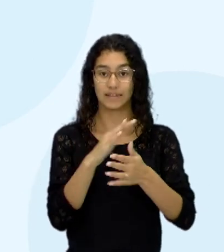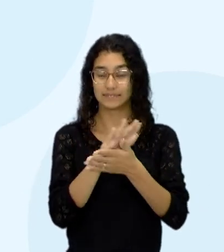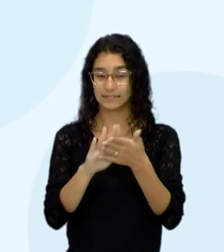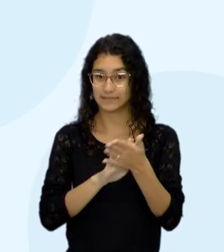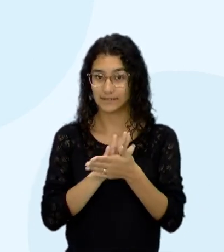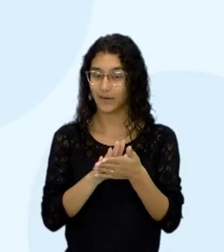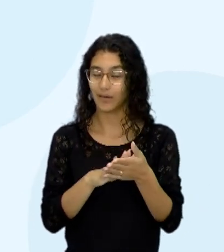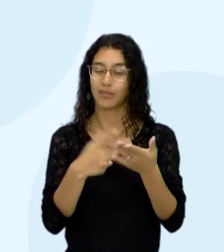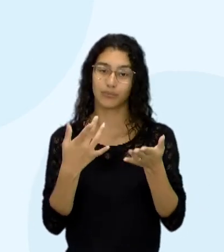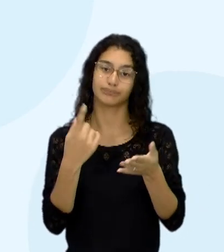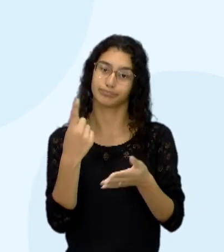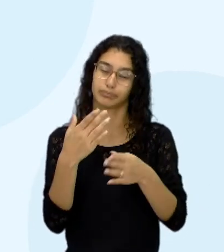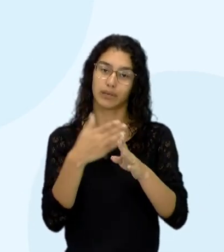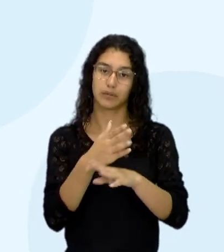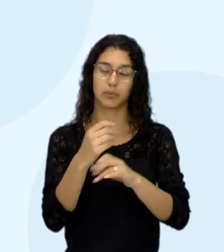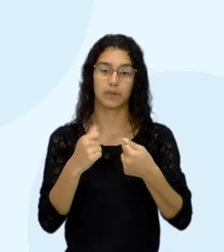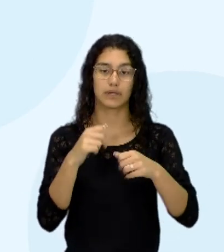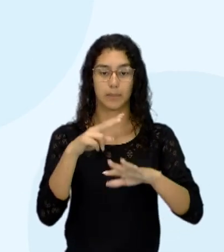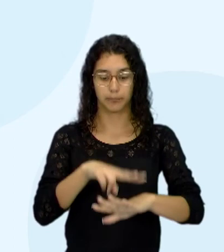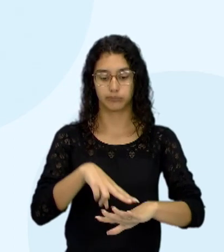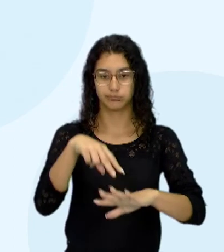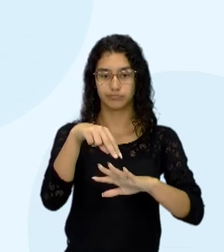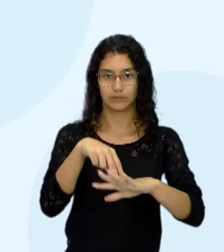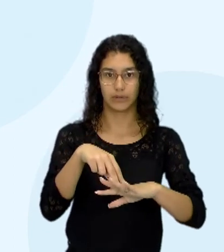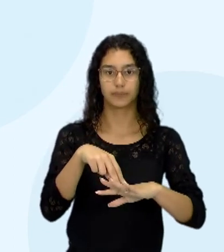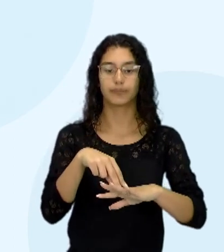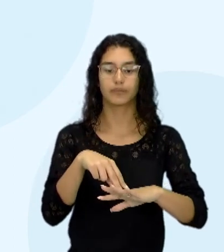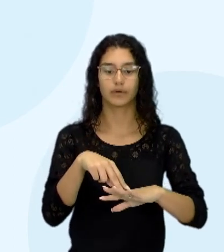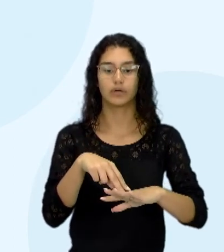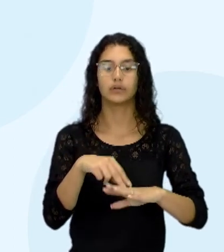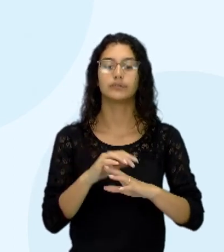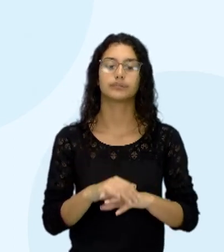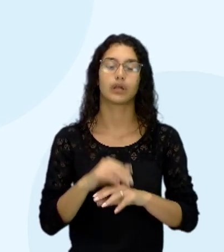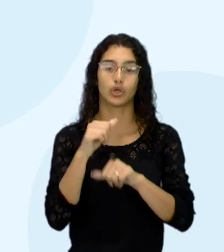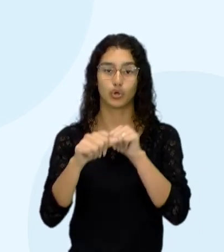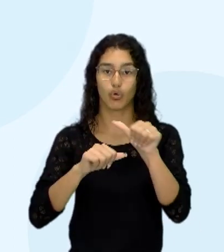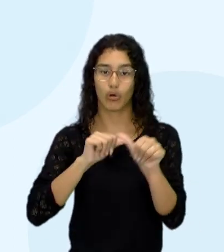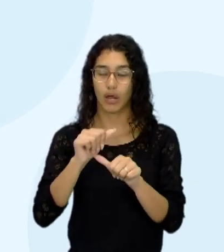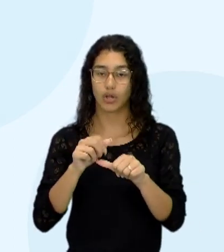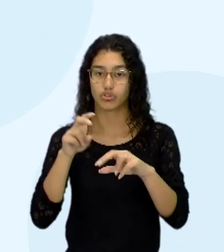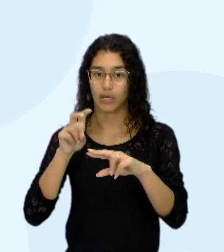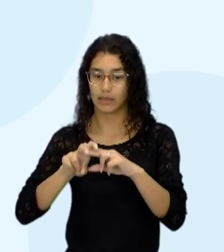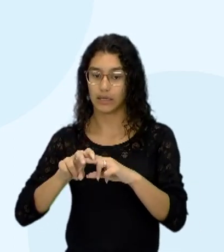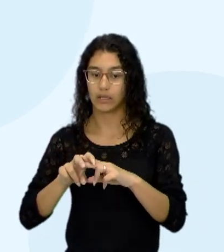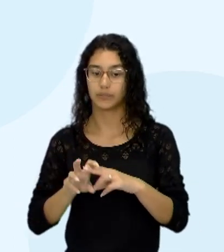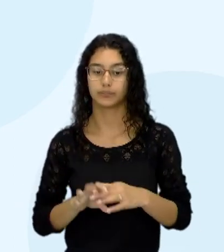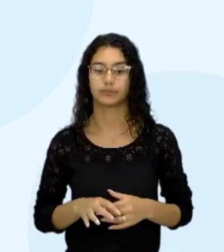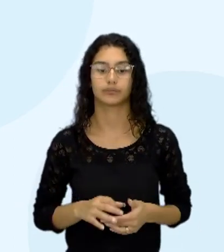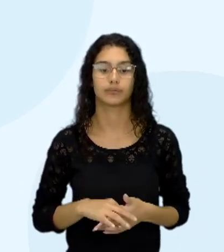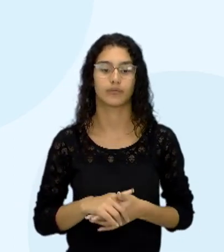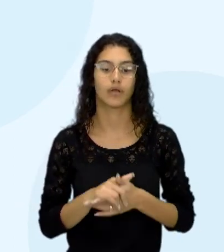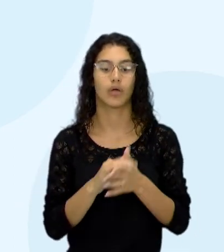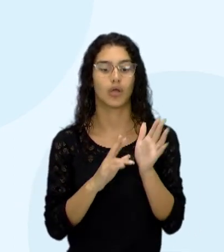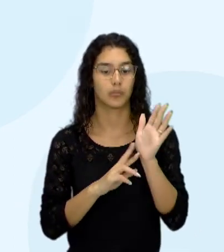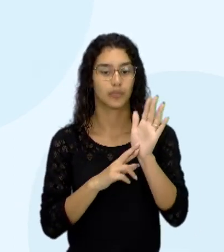isso um participante voluntariamente deve se levantar e ocupar a cadeira do círculo externo. E aí mostrando a